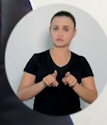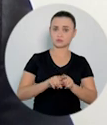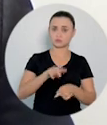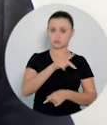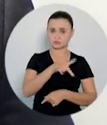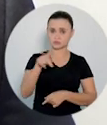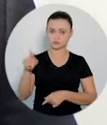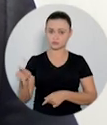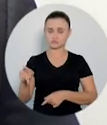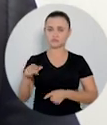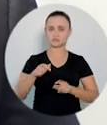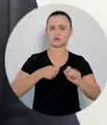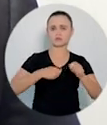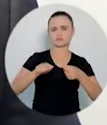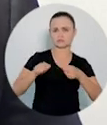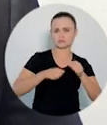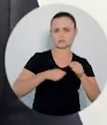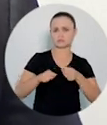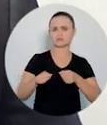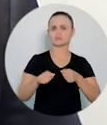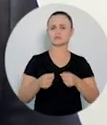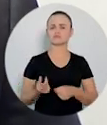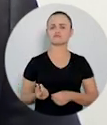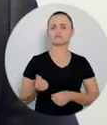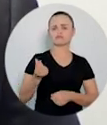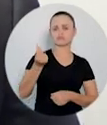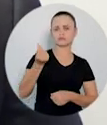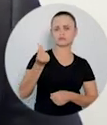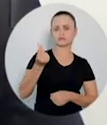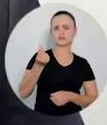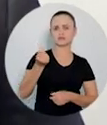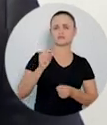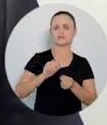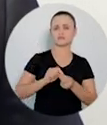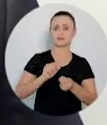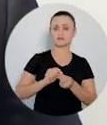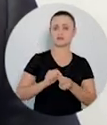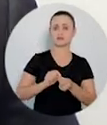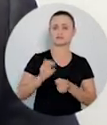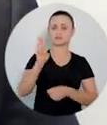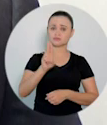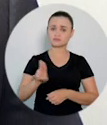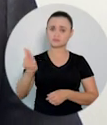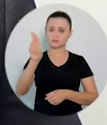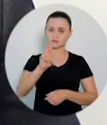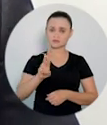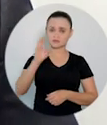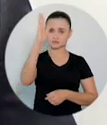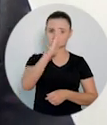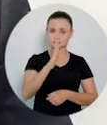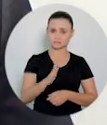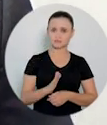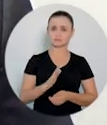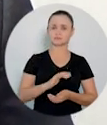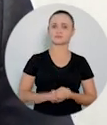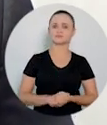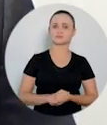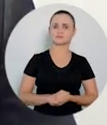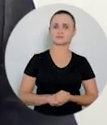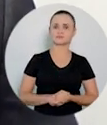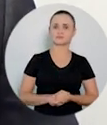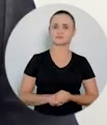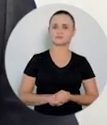didático-pedagógica, administrativa e também financeira, acaba fazendo com que o ensino universitário brasileiro, o ensino público, universidades estaduais e universidades